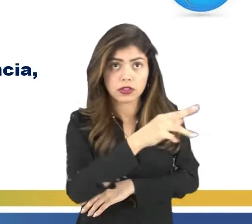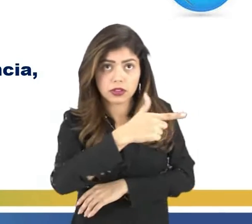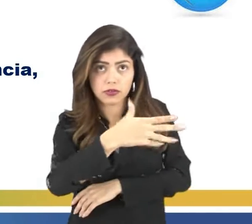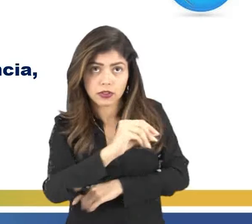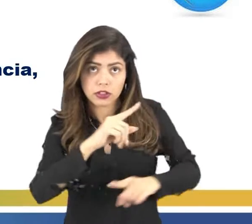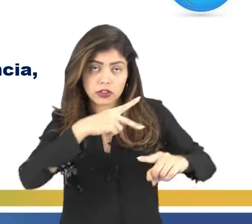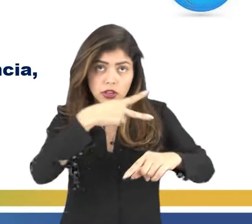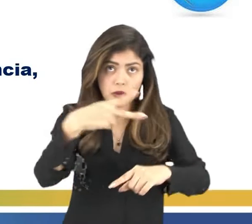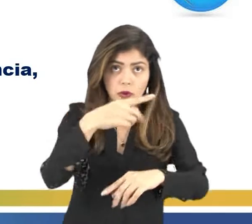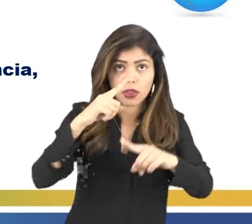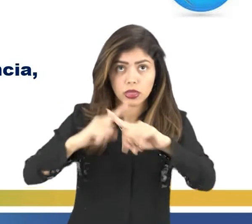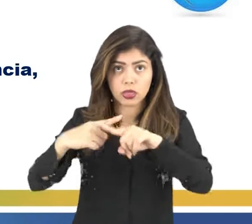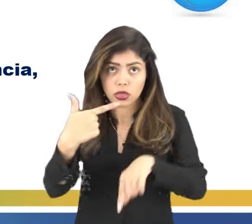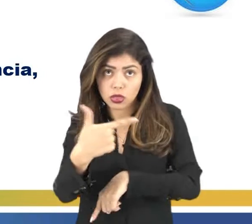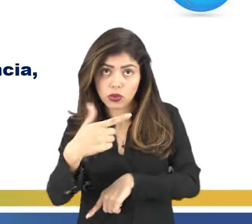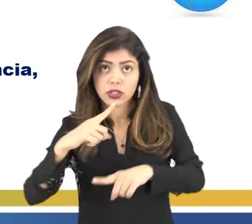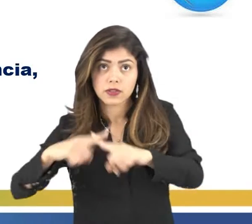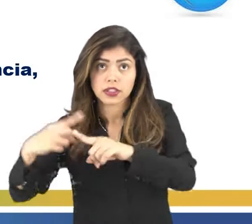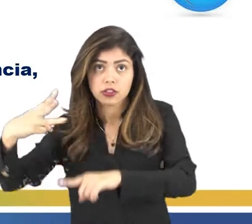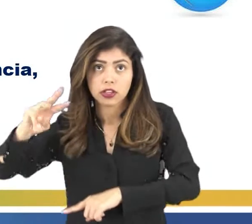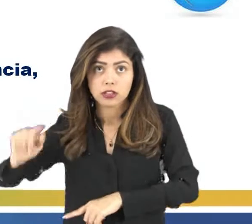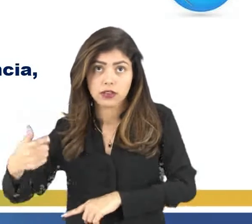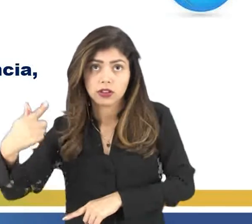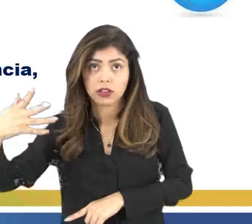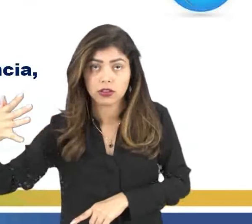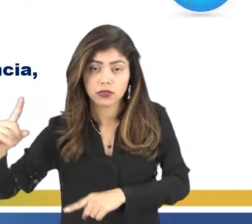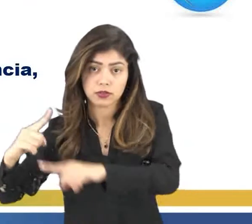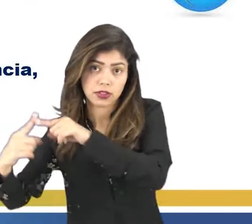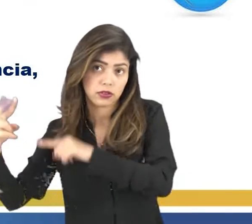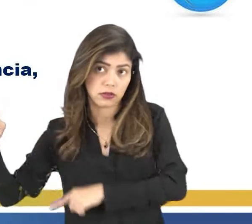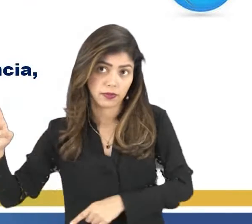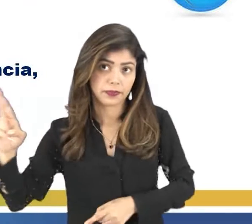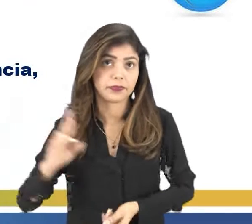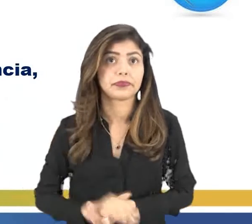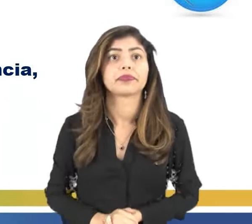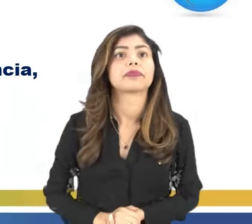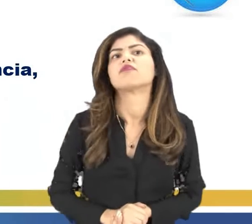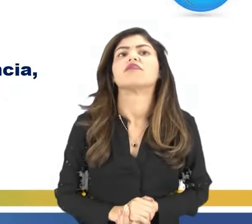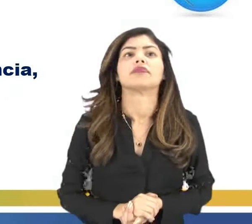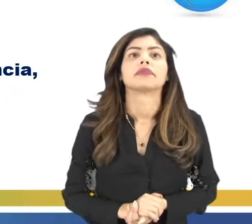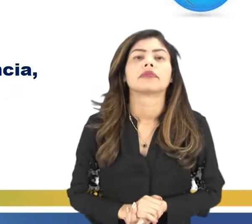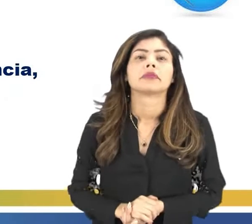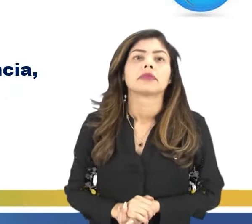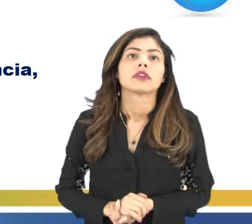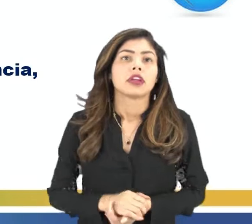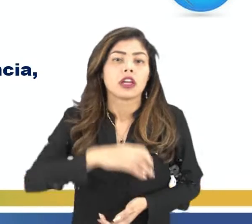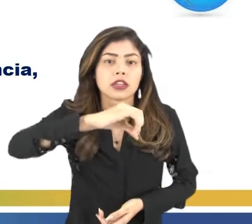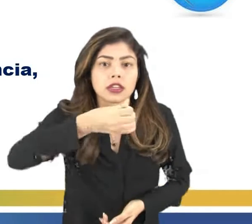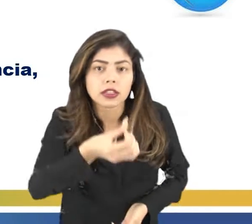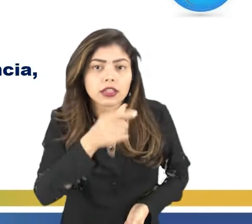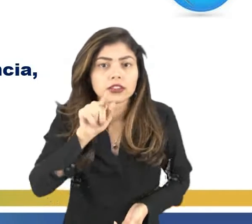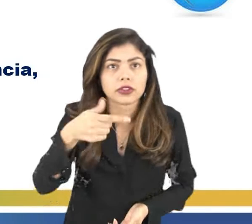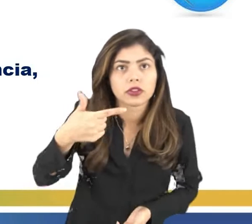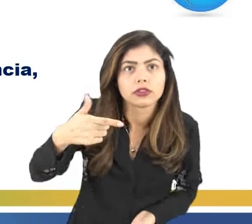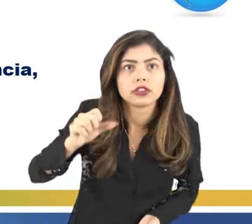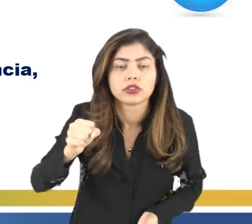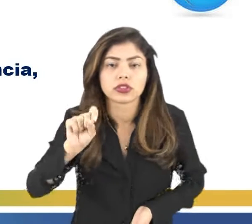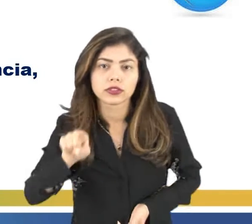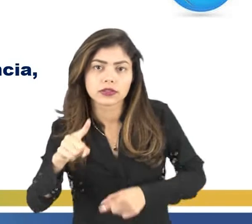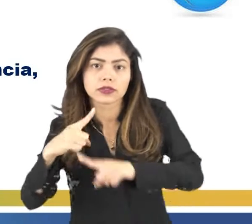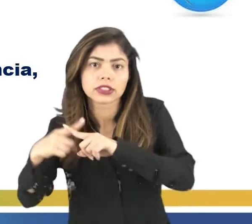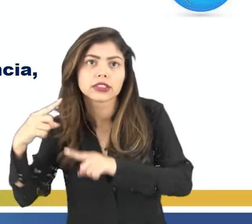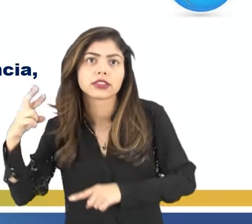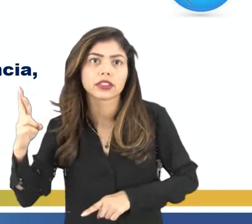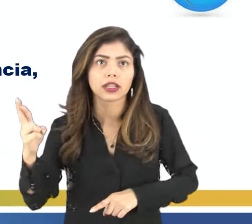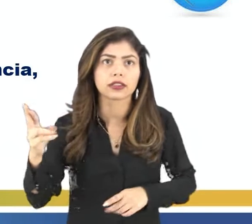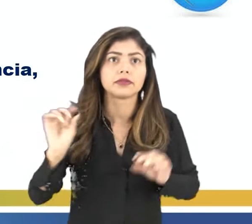2 vezes 3,14 vezes o raio. 2 vezes 3,14 é igual a 6,28.